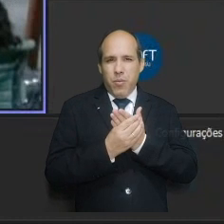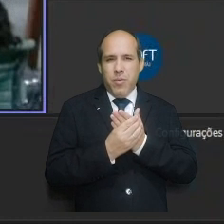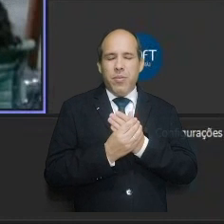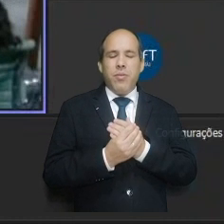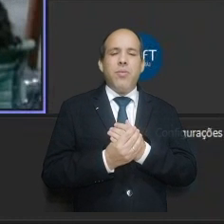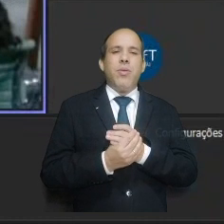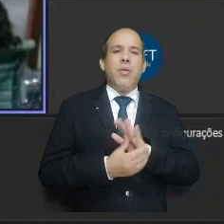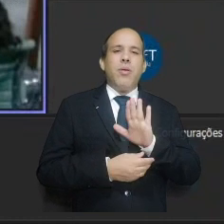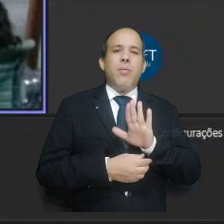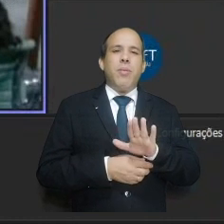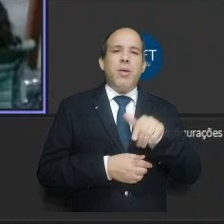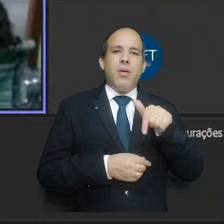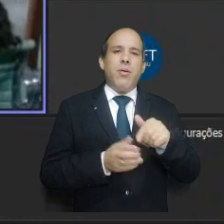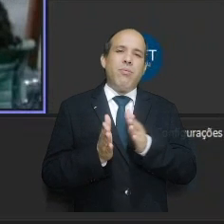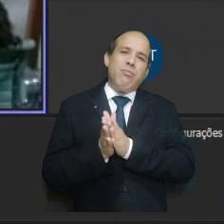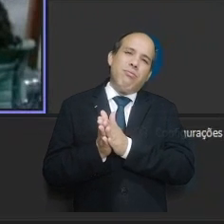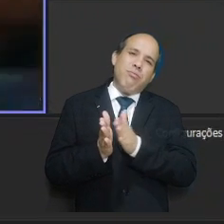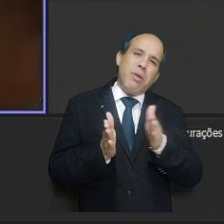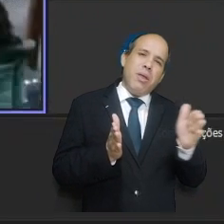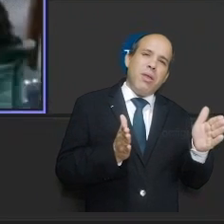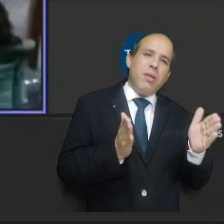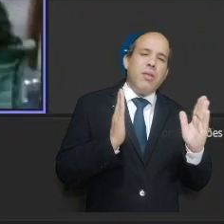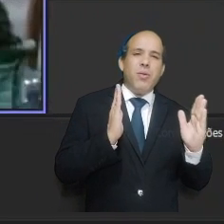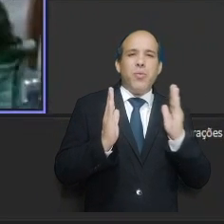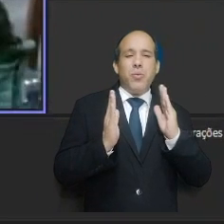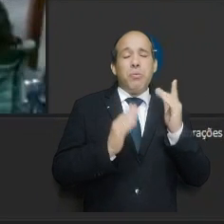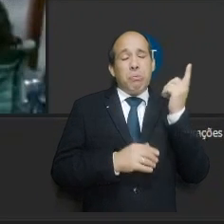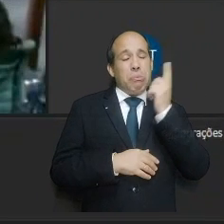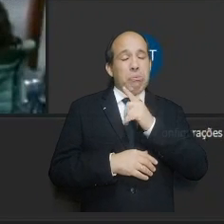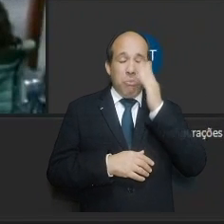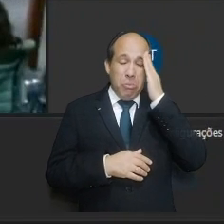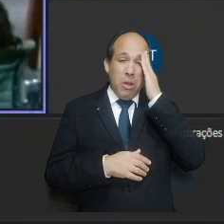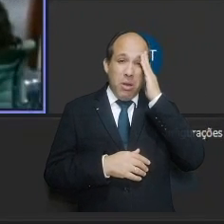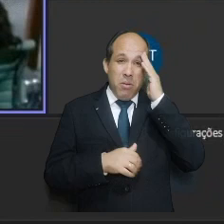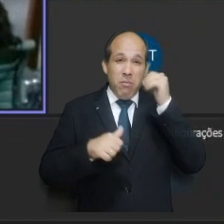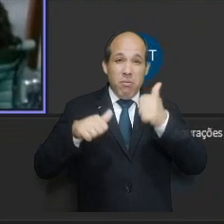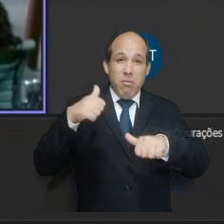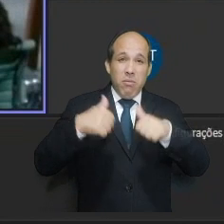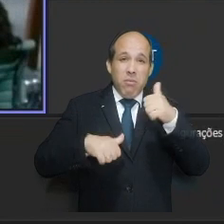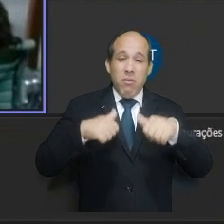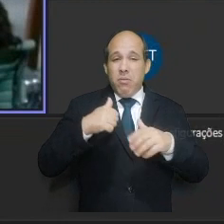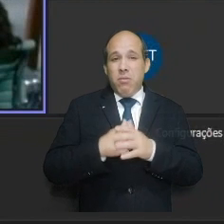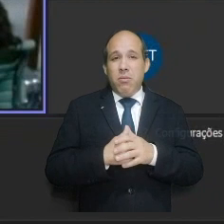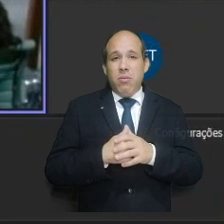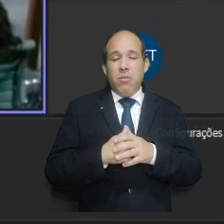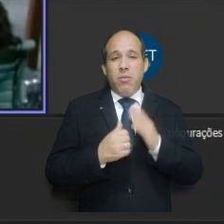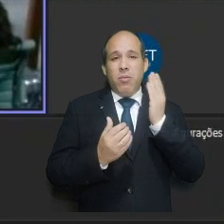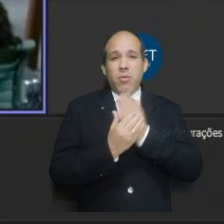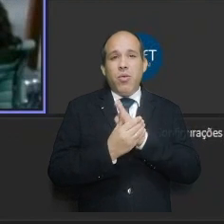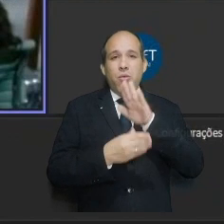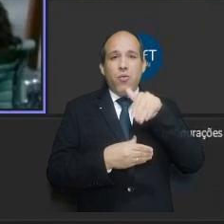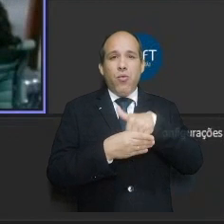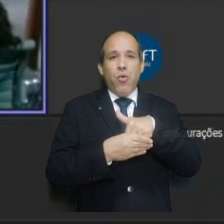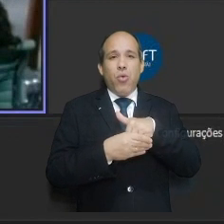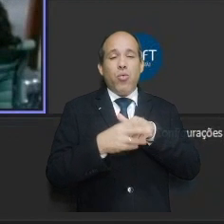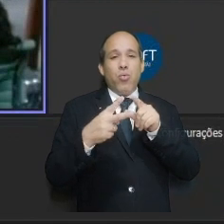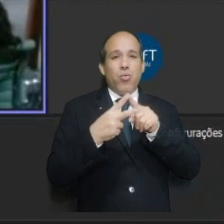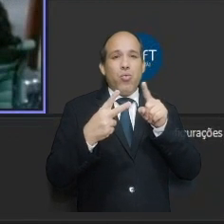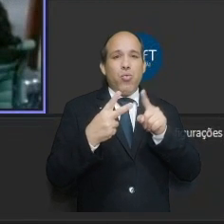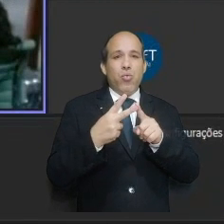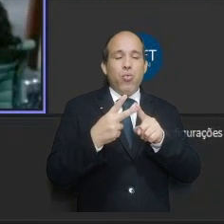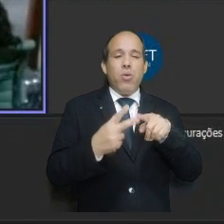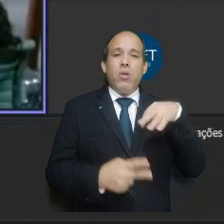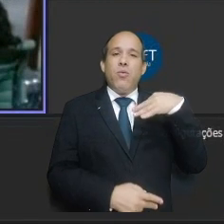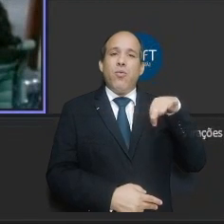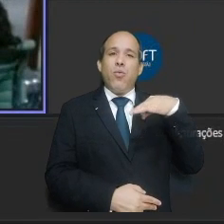caso, mas nesse período foi possível uma análise do processo, tem um